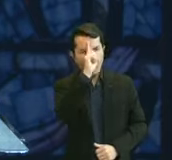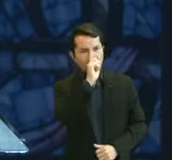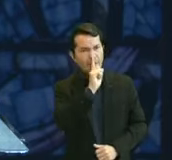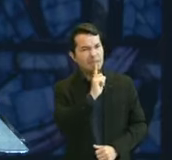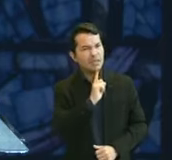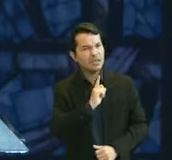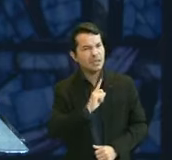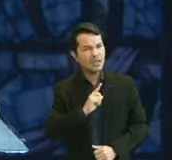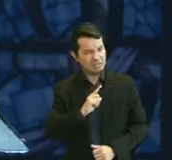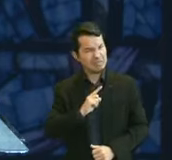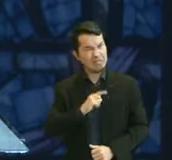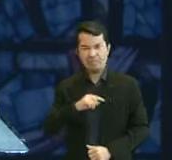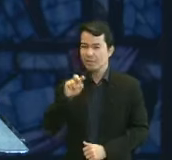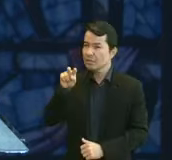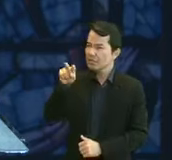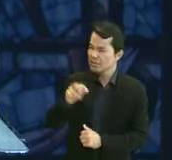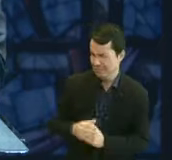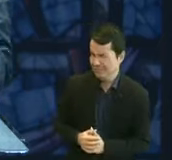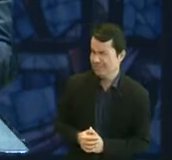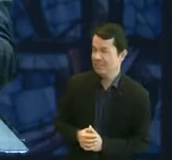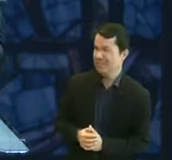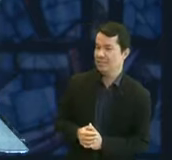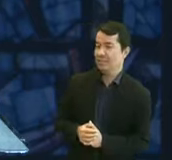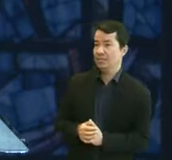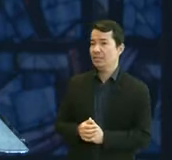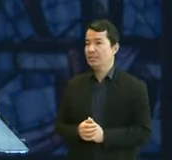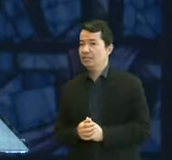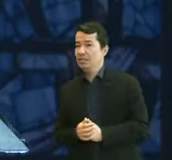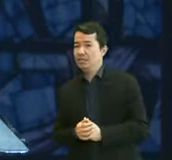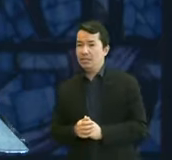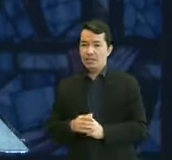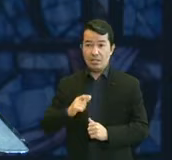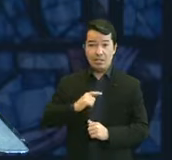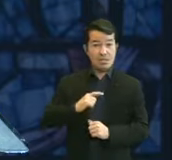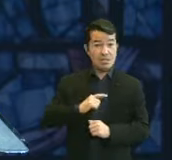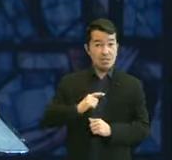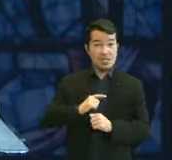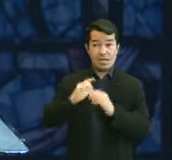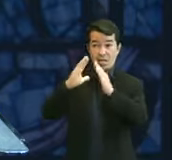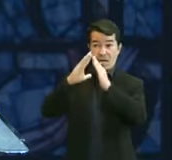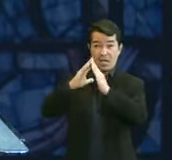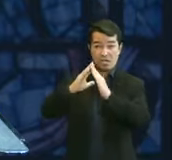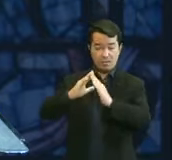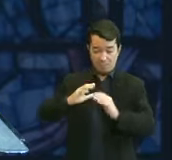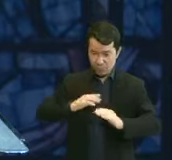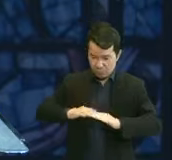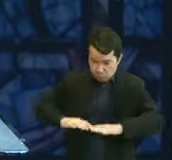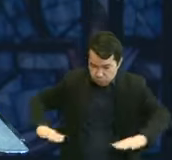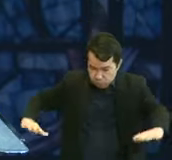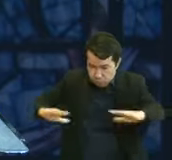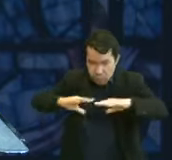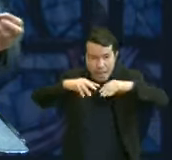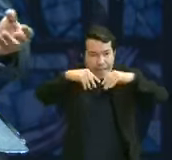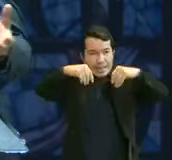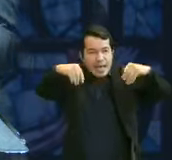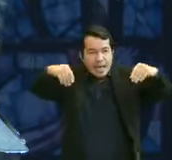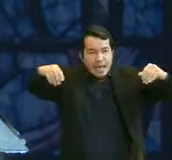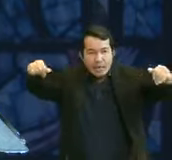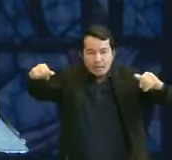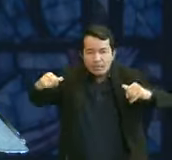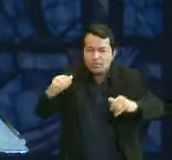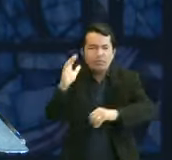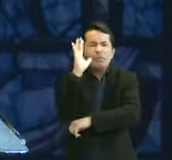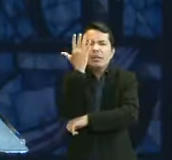chão batido de terra. E aquela mulher queria nos servir algo, e eu lembro da angústia dela, porque